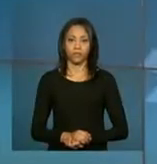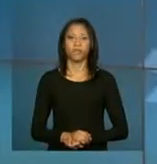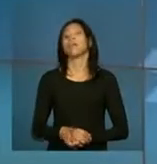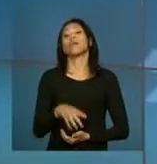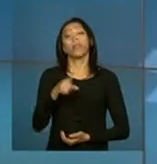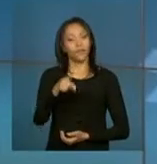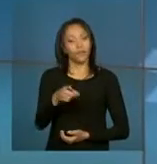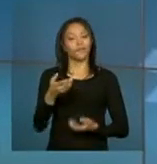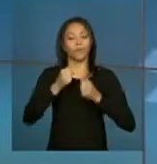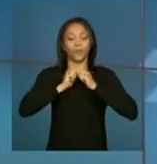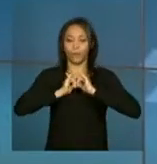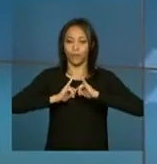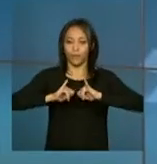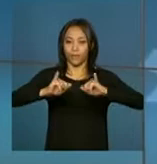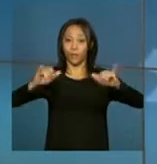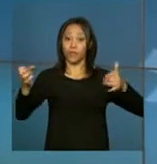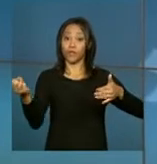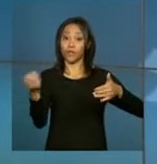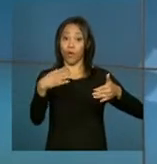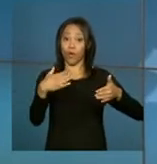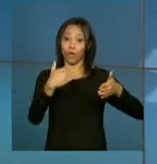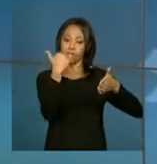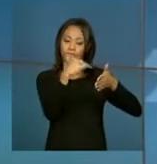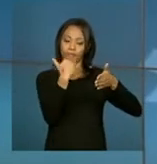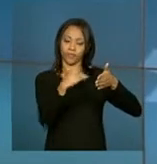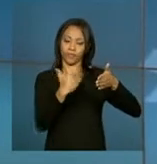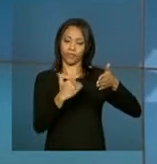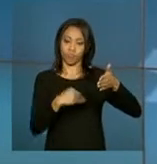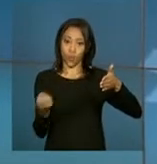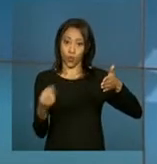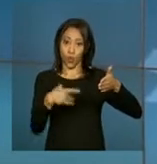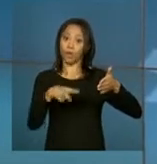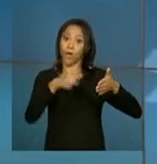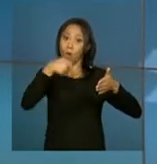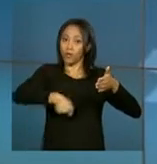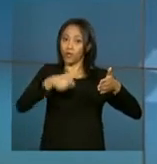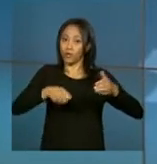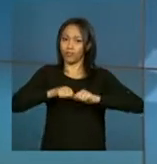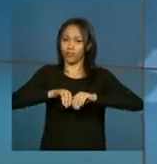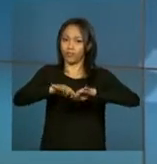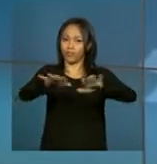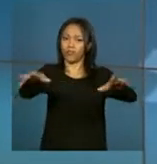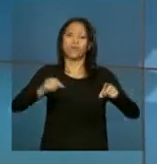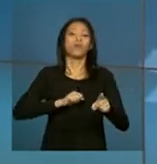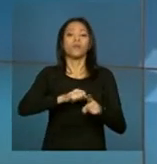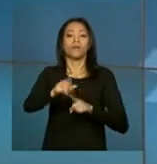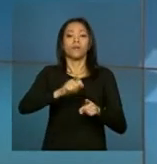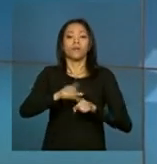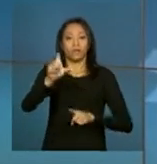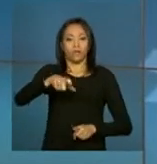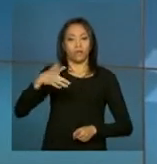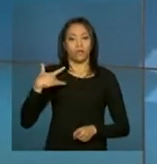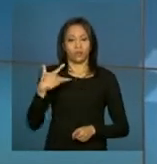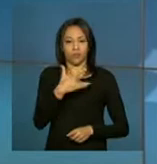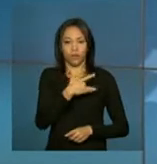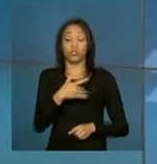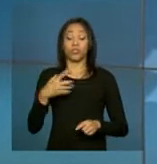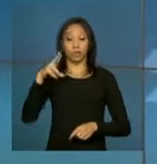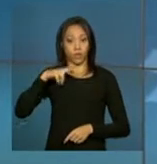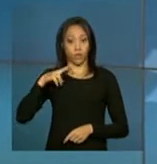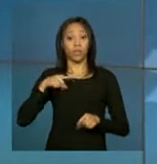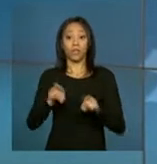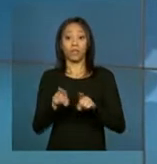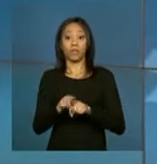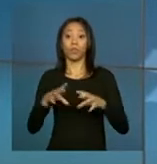Esse foi o anúncio da nova lista de procedimentos que devem ter cobertura obrigatória dos planos de saúde individuais e coletivos